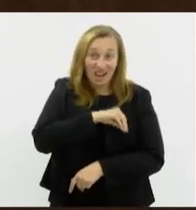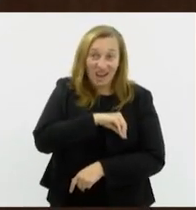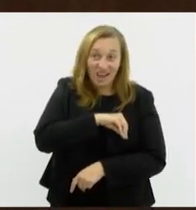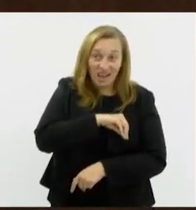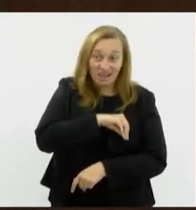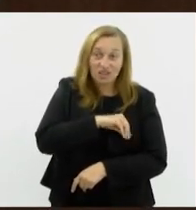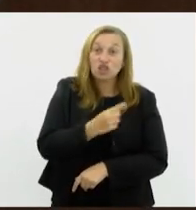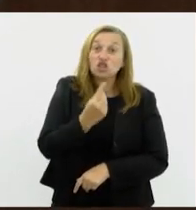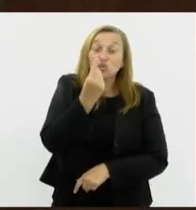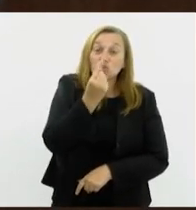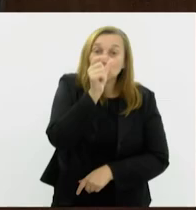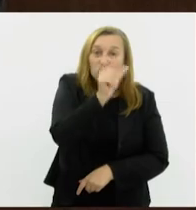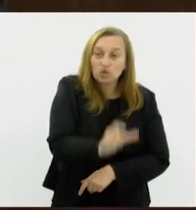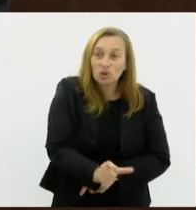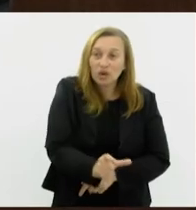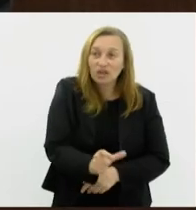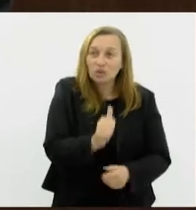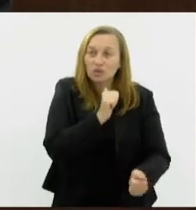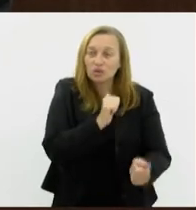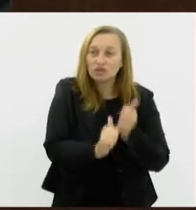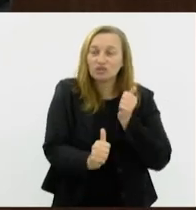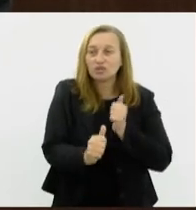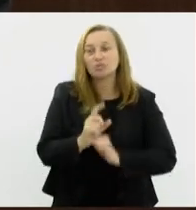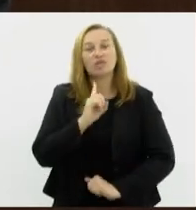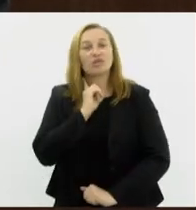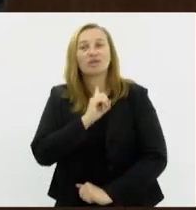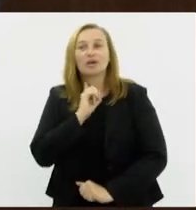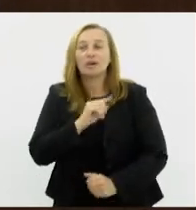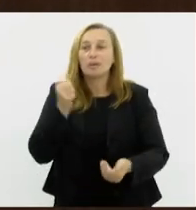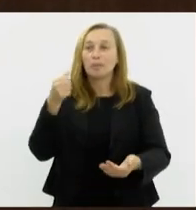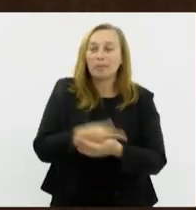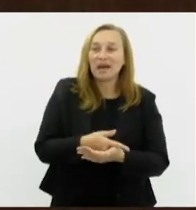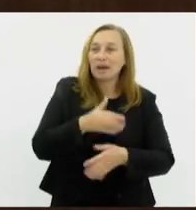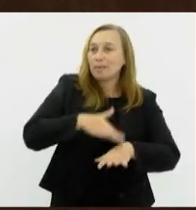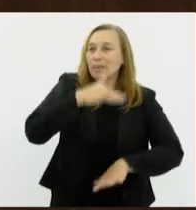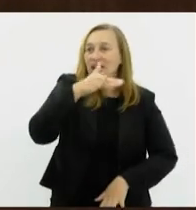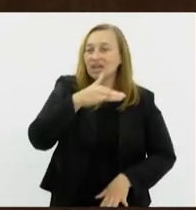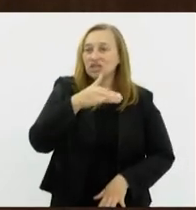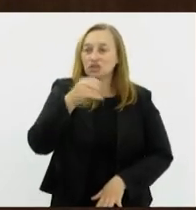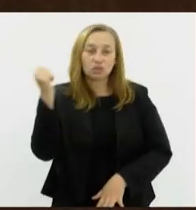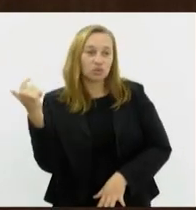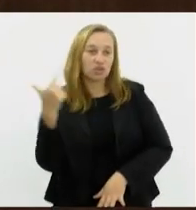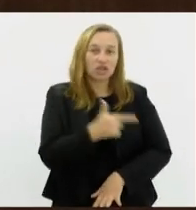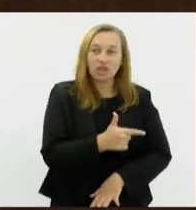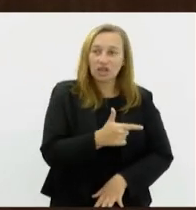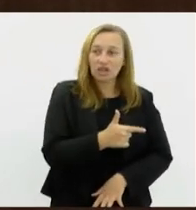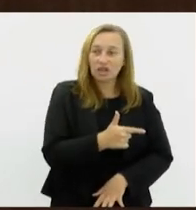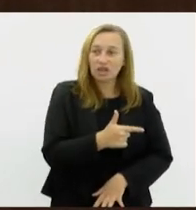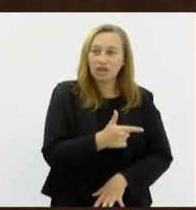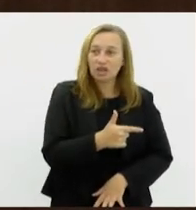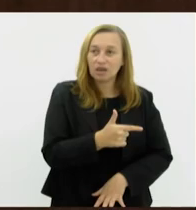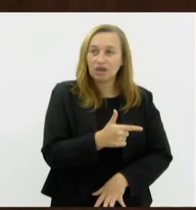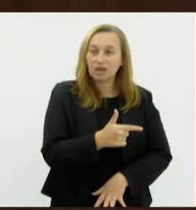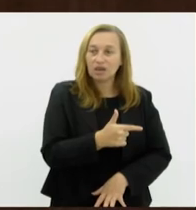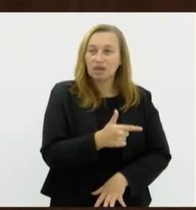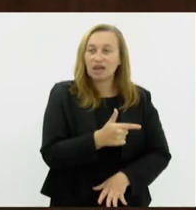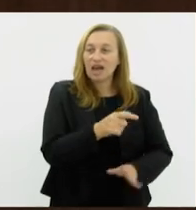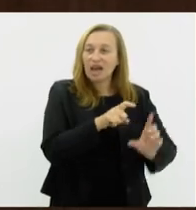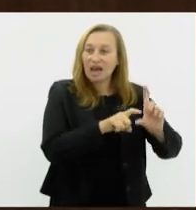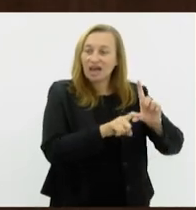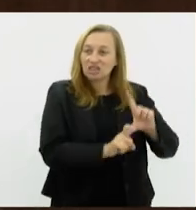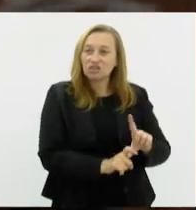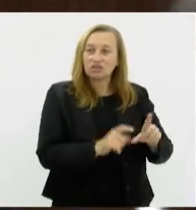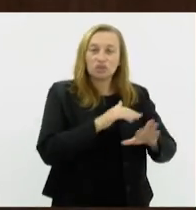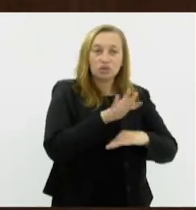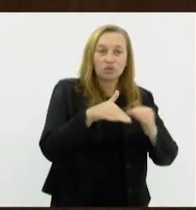um jogador do Flamengo paga mais do que a folha total do Nova Iguaçu. E para ter